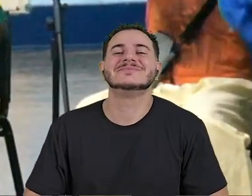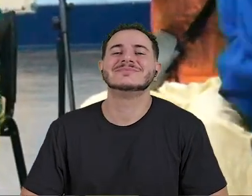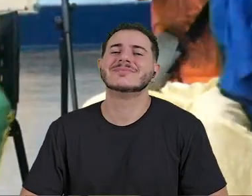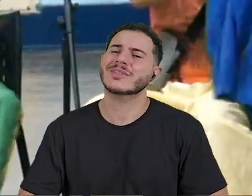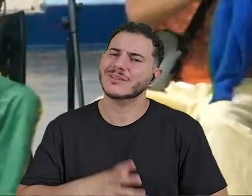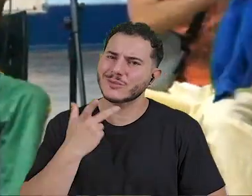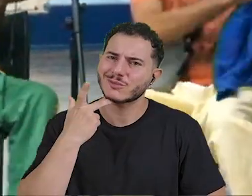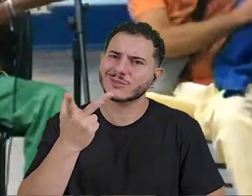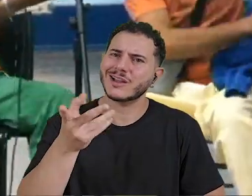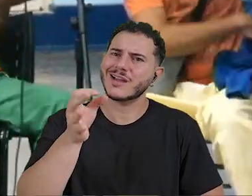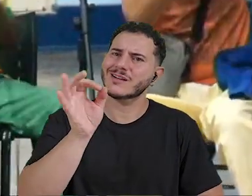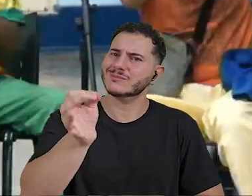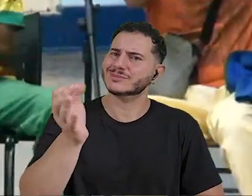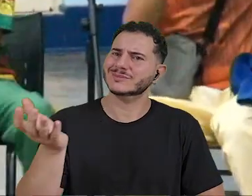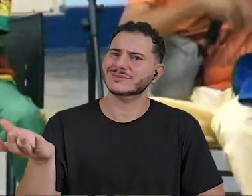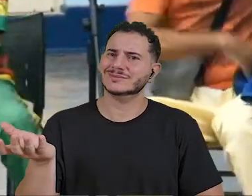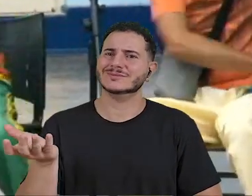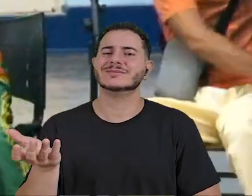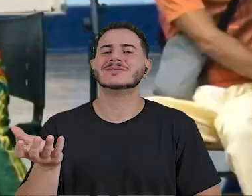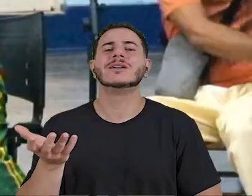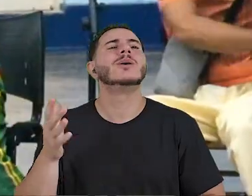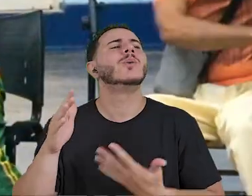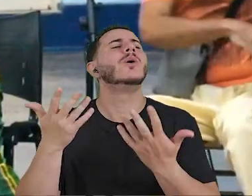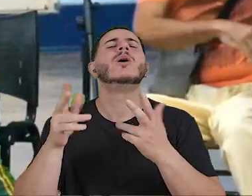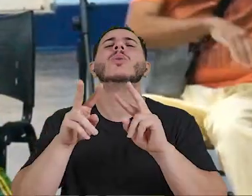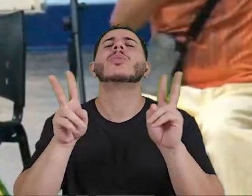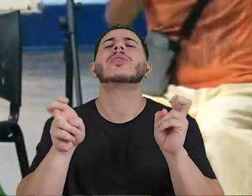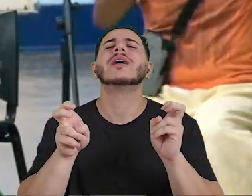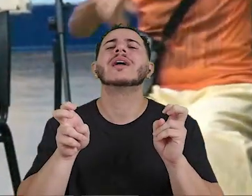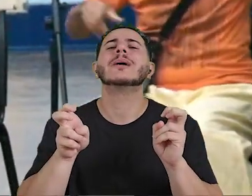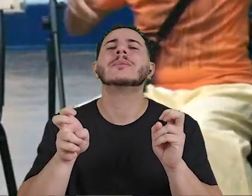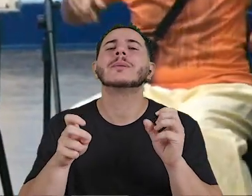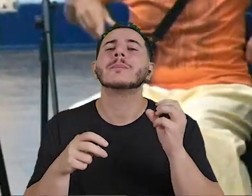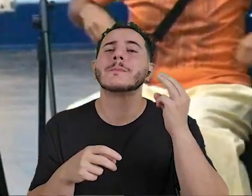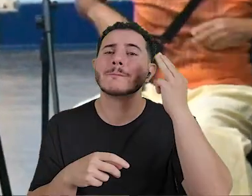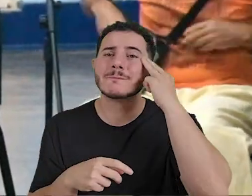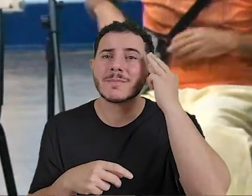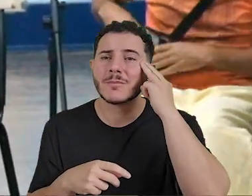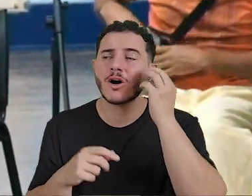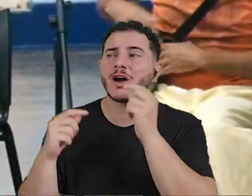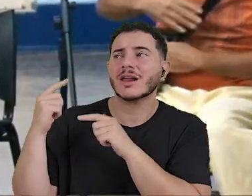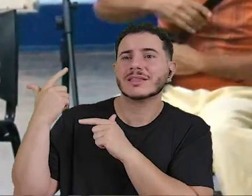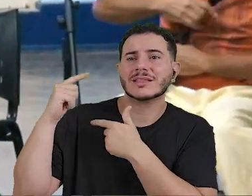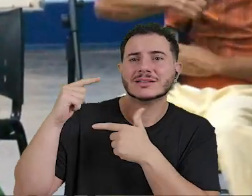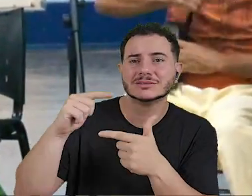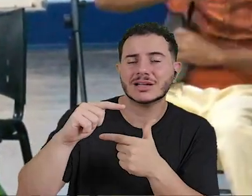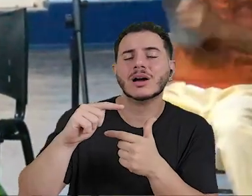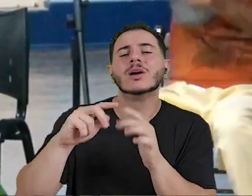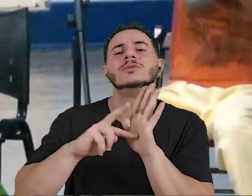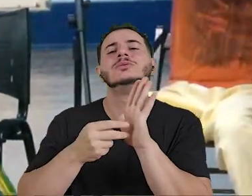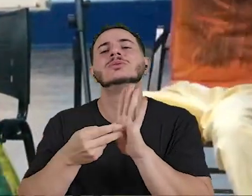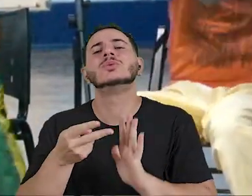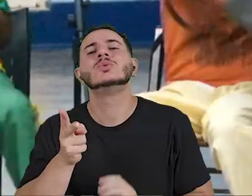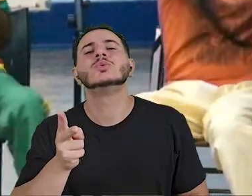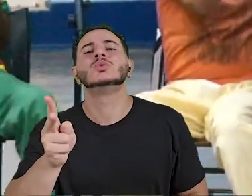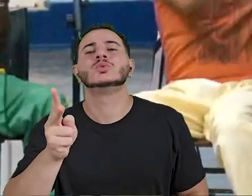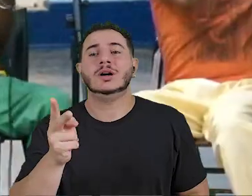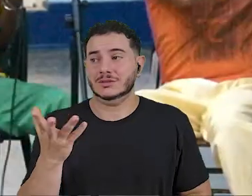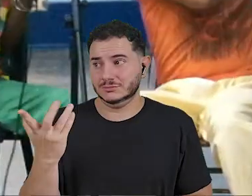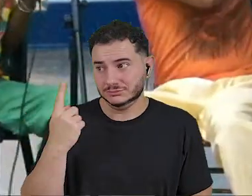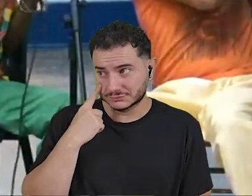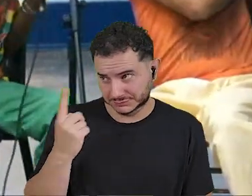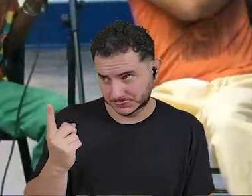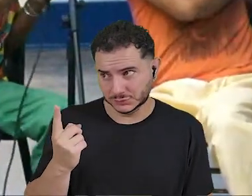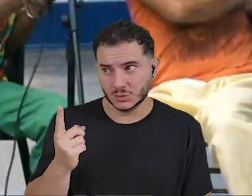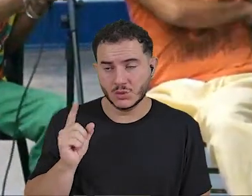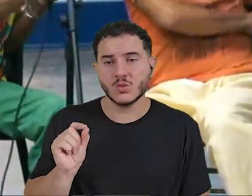Estou falando, lembrando do tema. Memória, tradição e continuidade. Memória, tradição